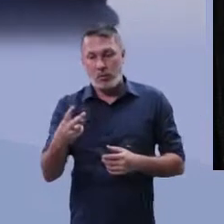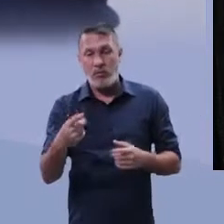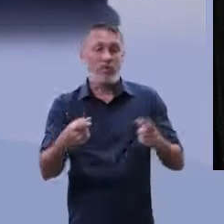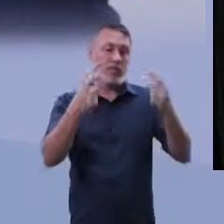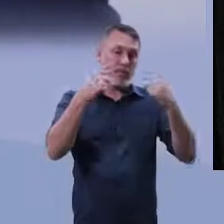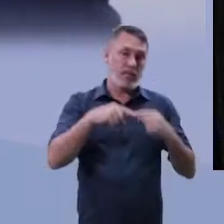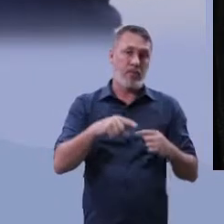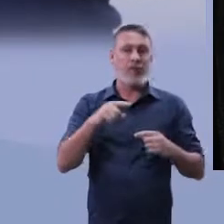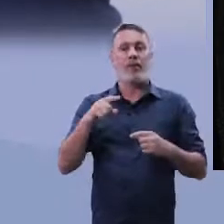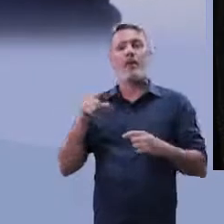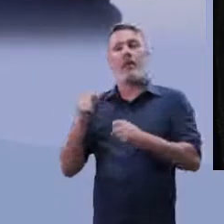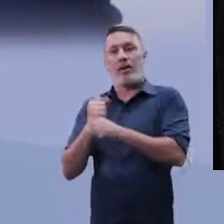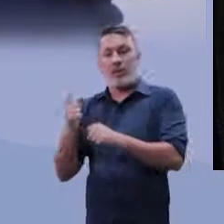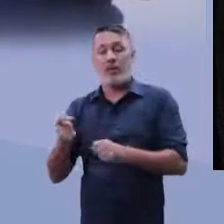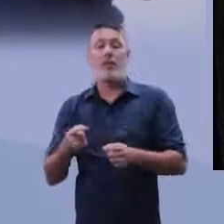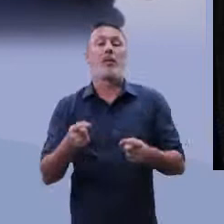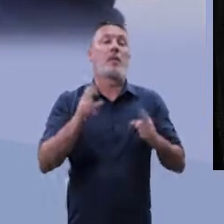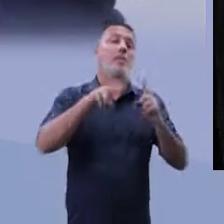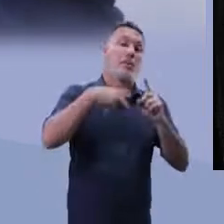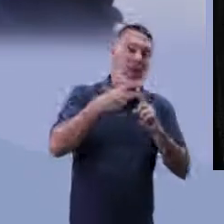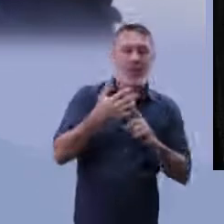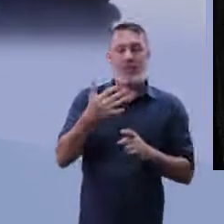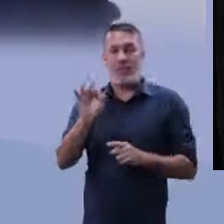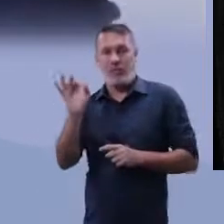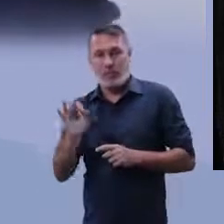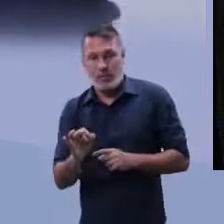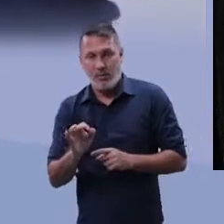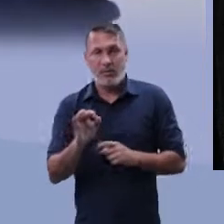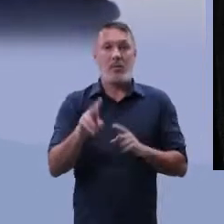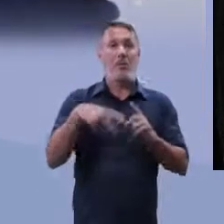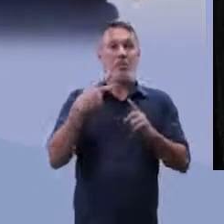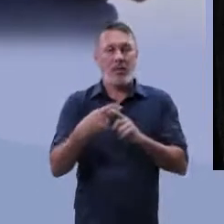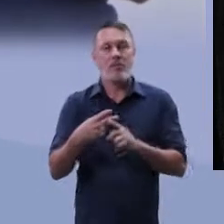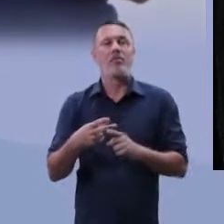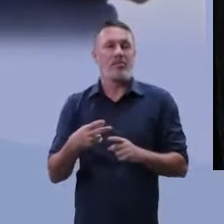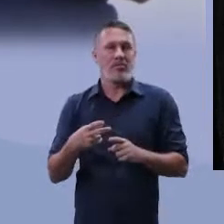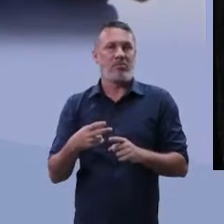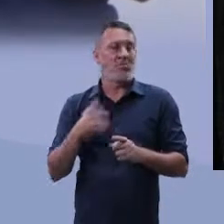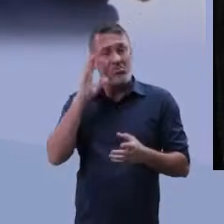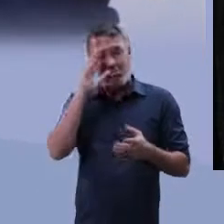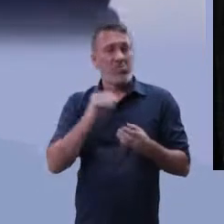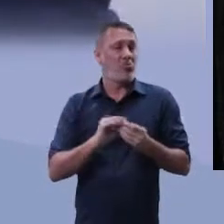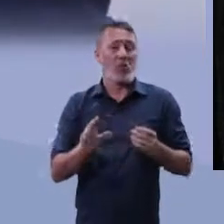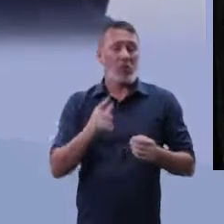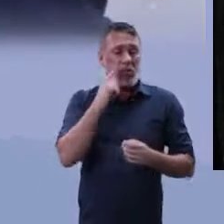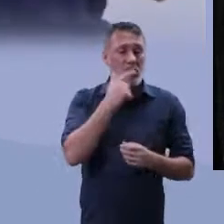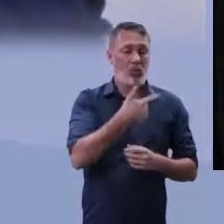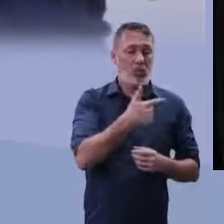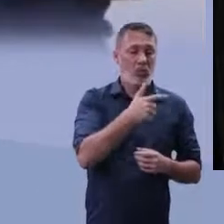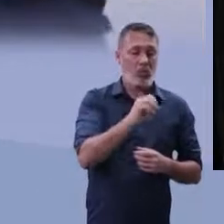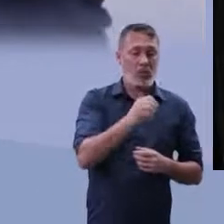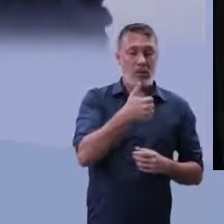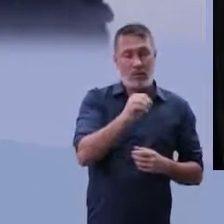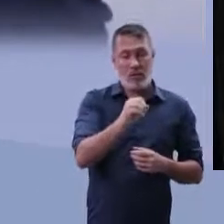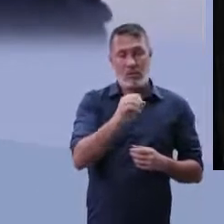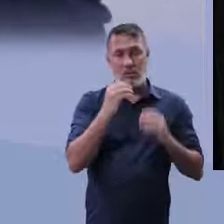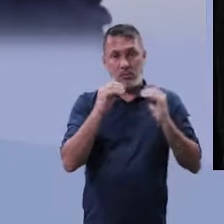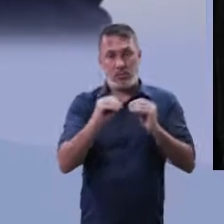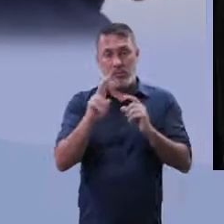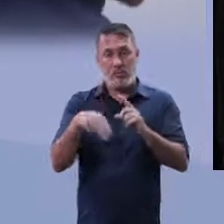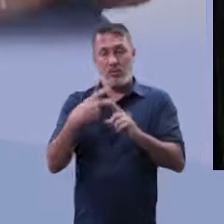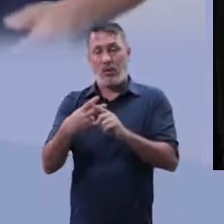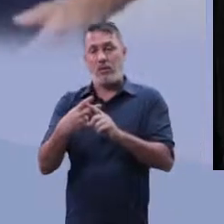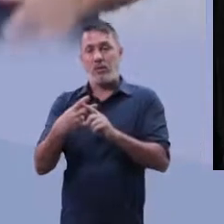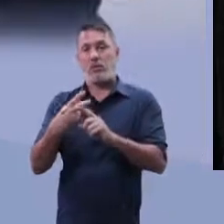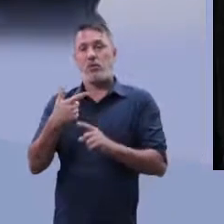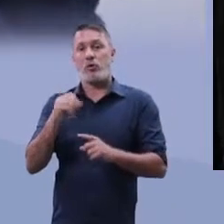vai para 2010. Depois você vai colocar mais 10% em cima, que aí você vai para 2020. É isso que a gente vai fazer. Olha